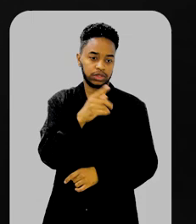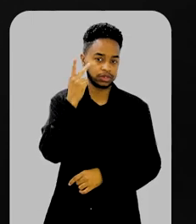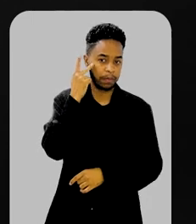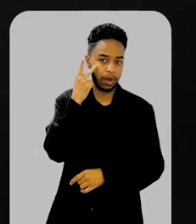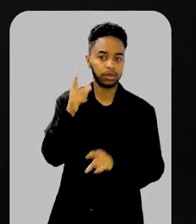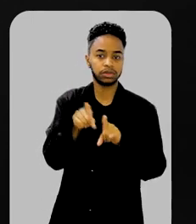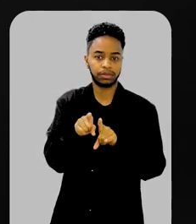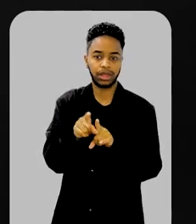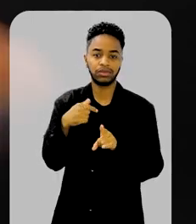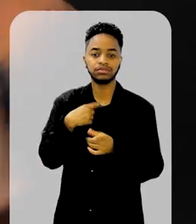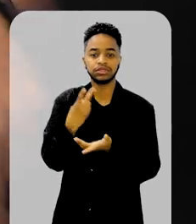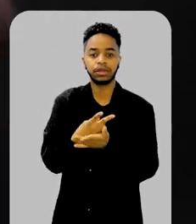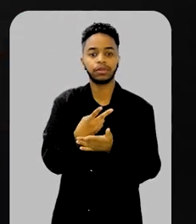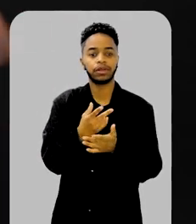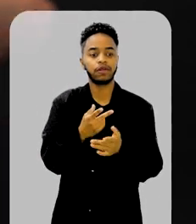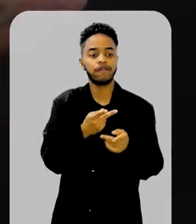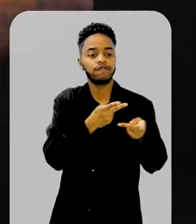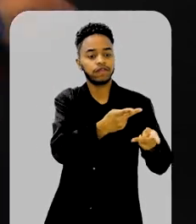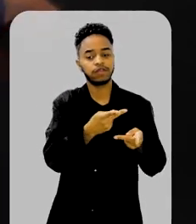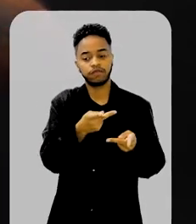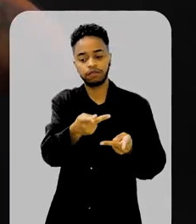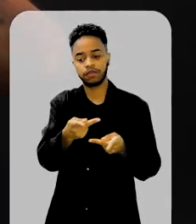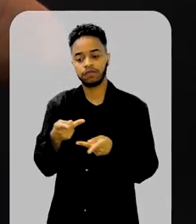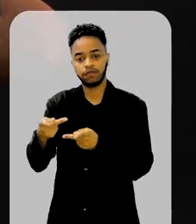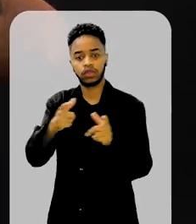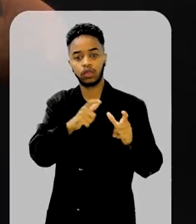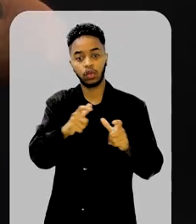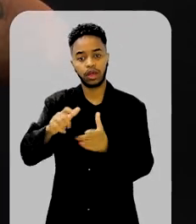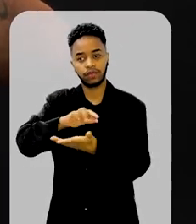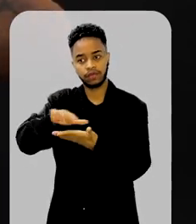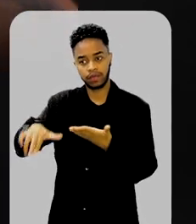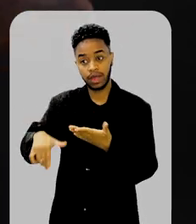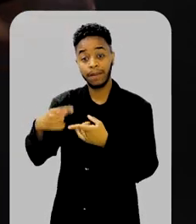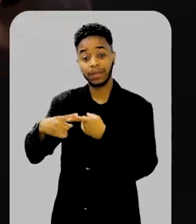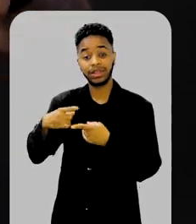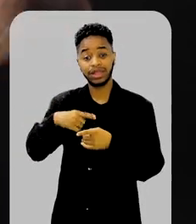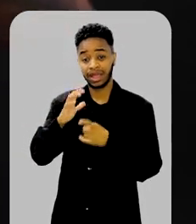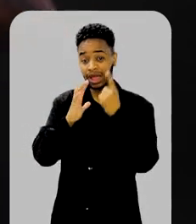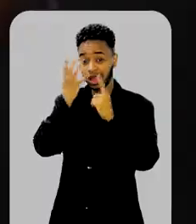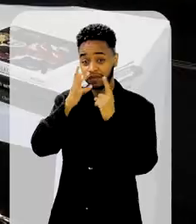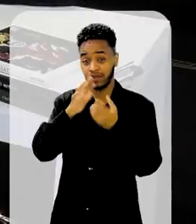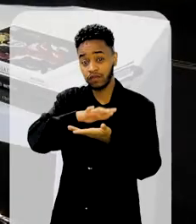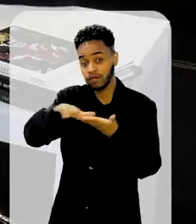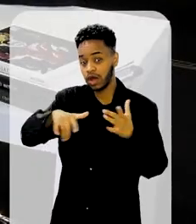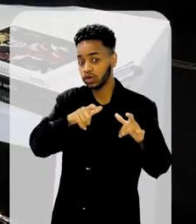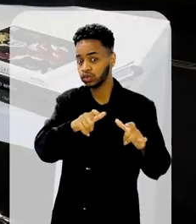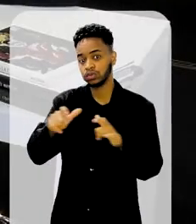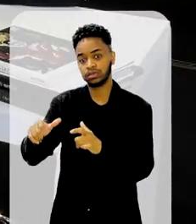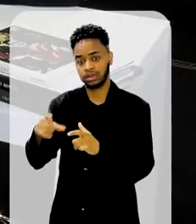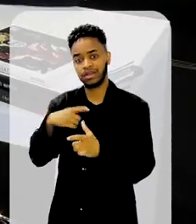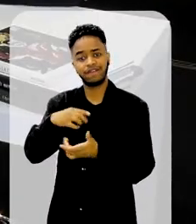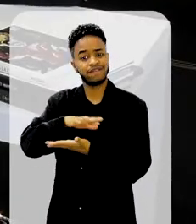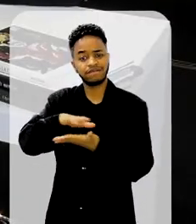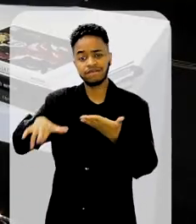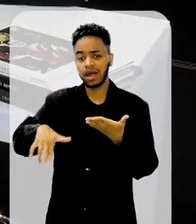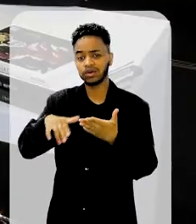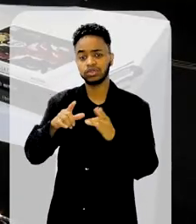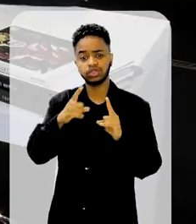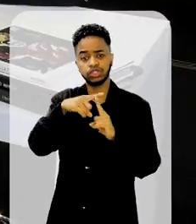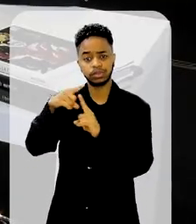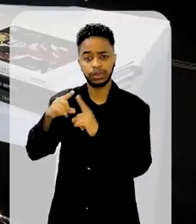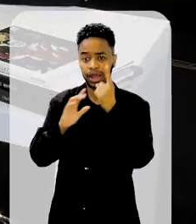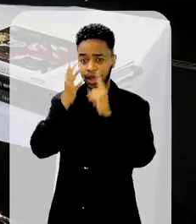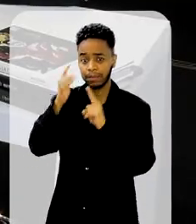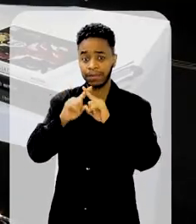fazer em São Paulo ou seja eu procuro rodar as Praças Porque também tem uma questão como eu já fiz carnaval em vários lugares isso que i falar existem vários carnavais do